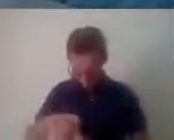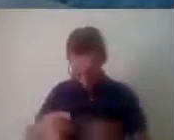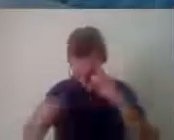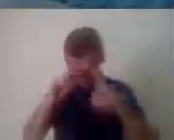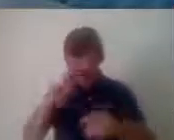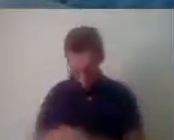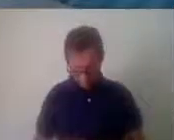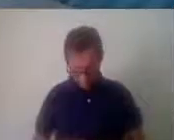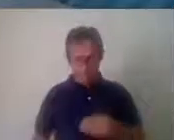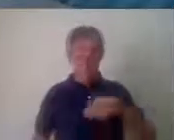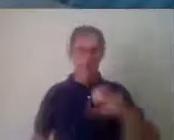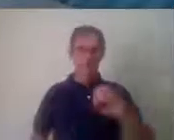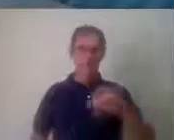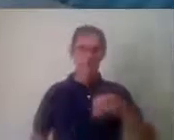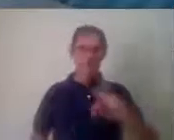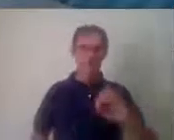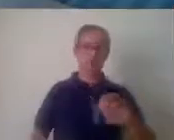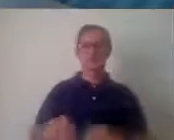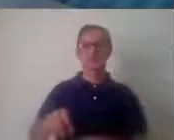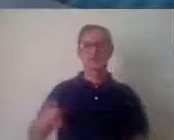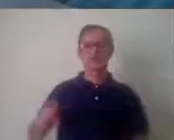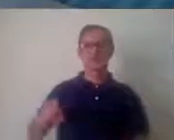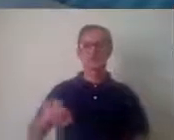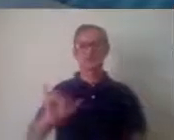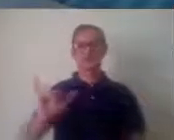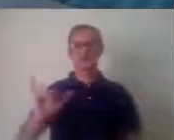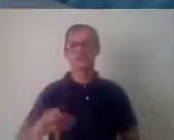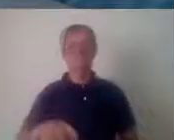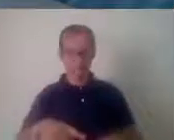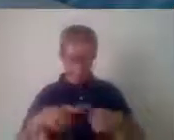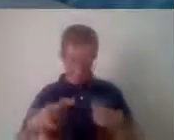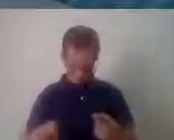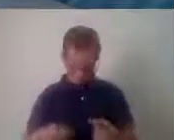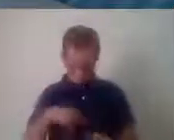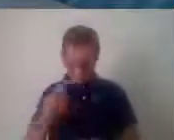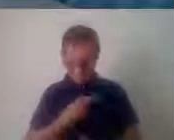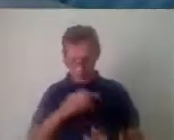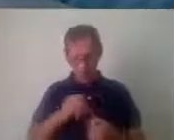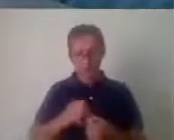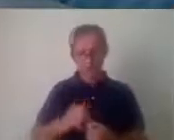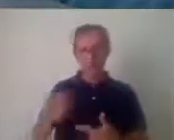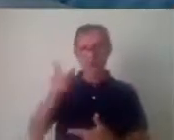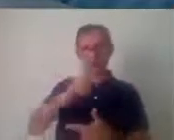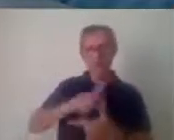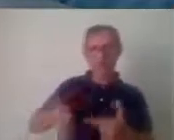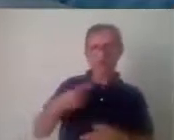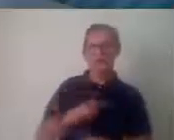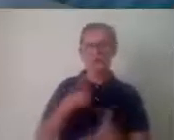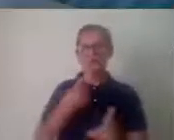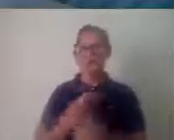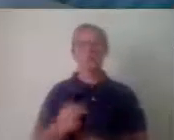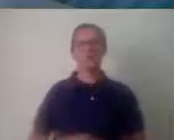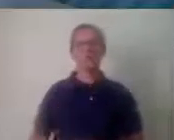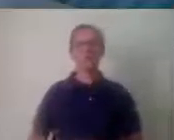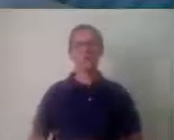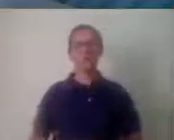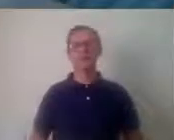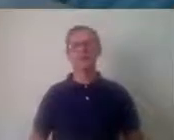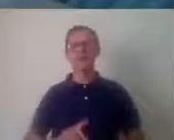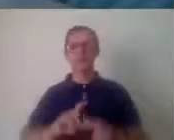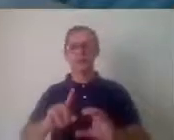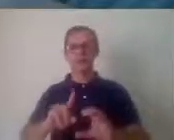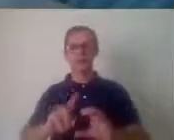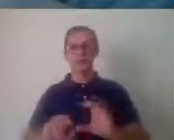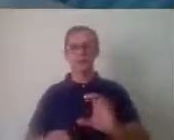de momentos. Momento em relação a x, momento em relação a y. E aí a gente faz uma divisão. A gente encontra o centro de